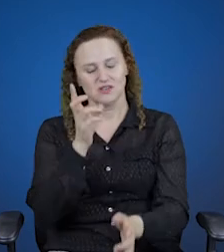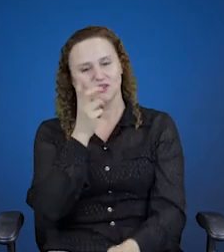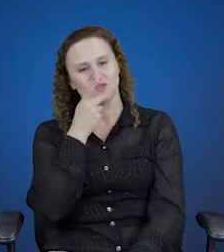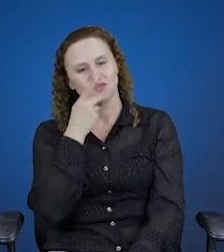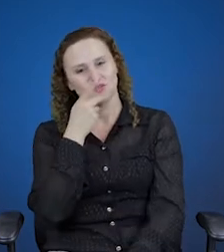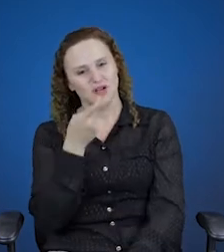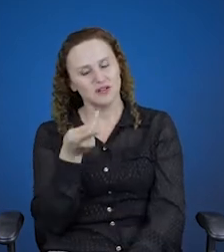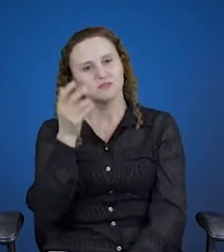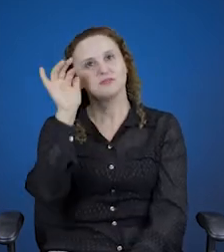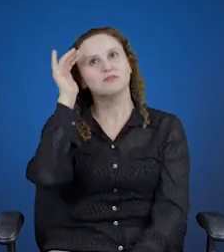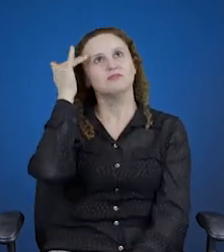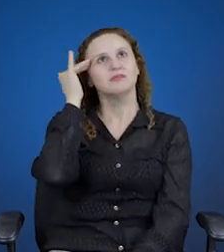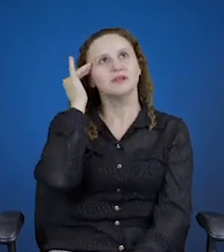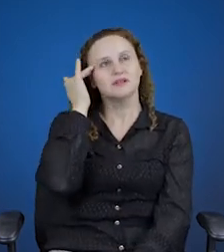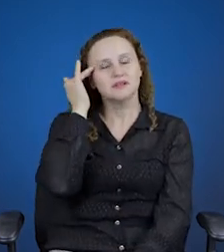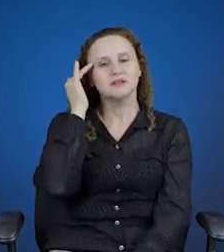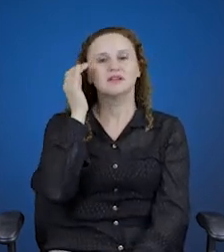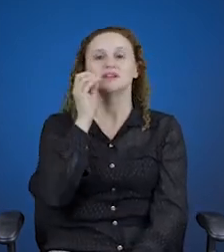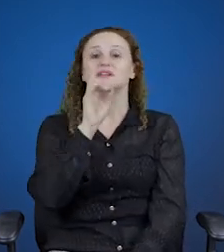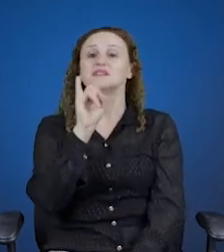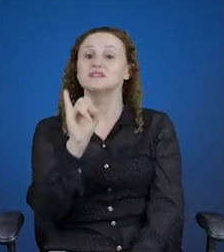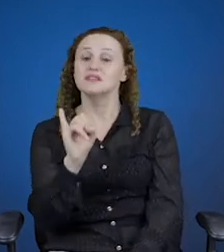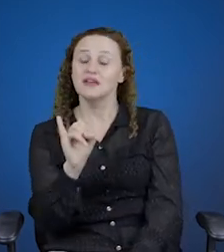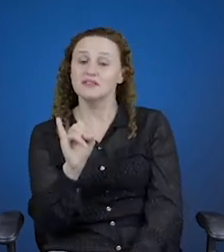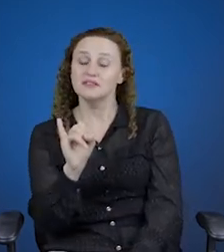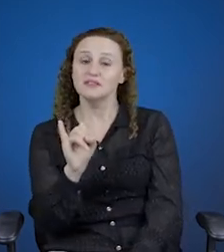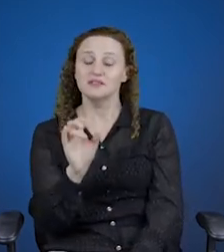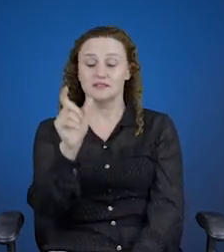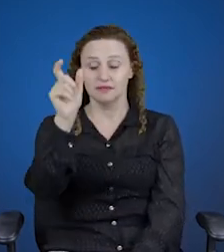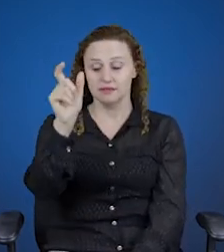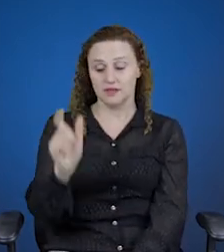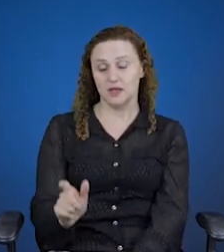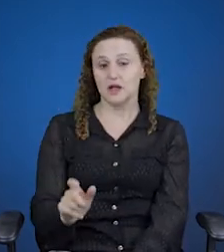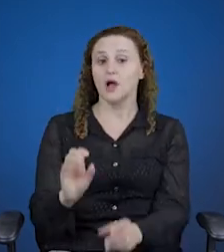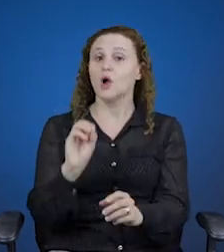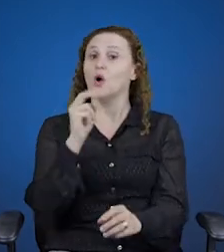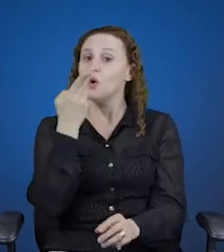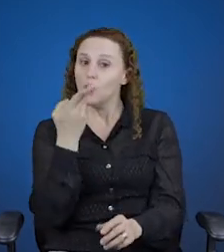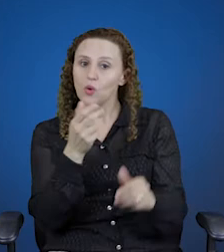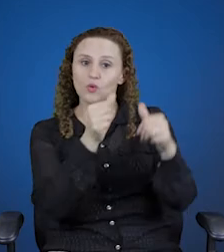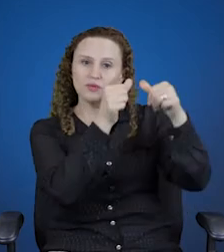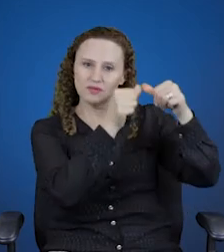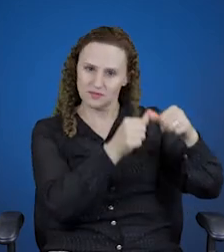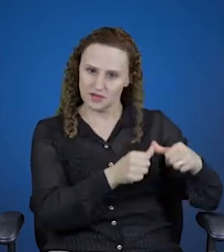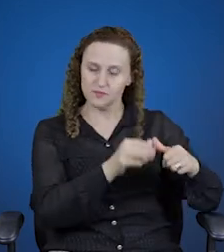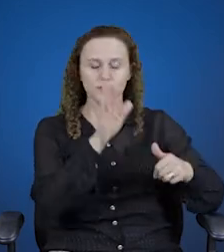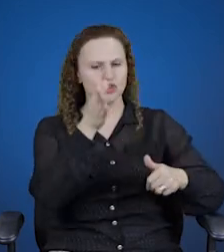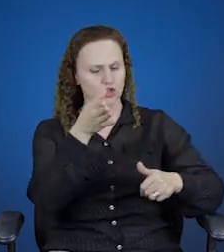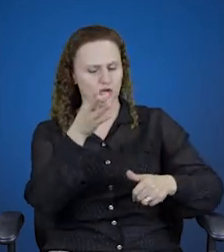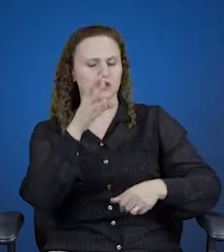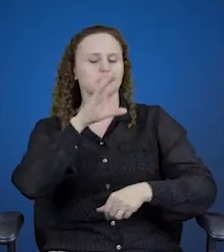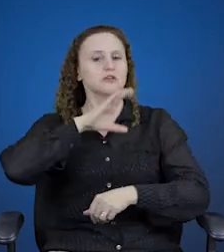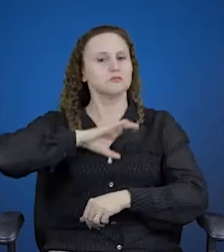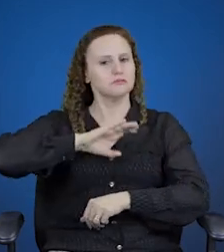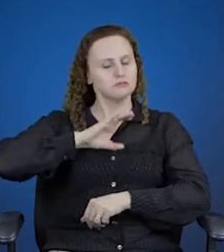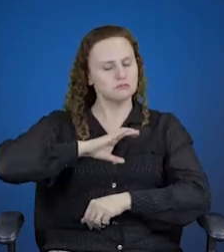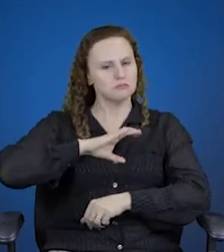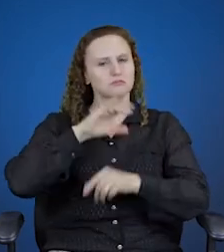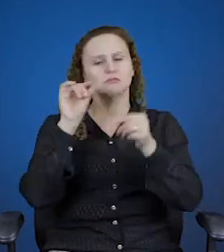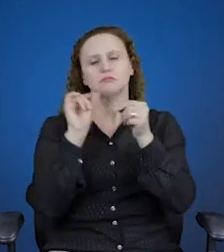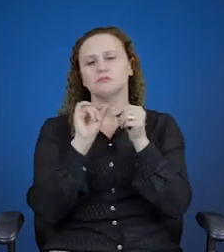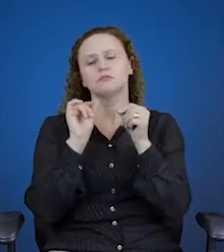escrevendo para eu entender se é ser Ou se era estar Jack em português nós fazemos